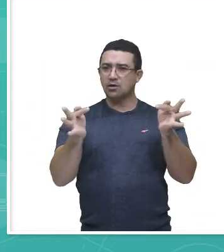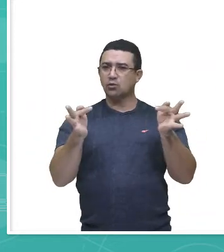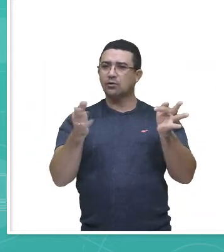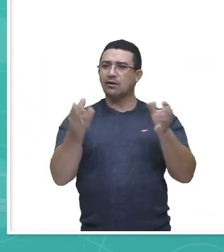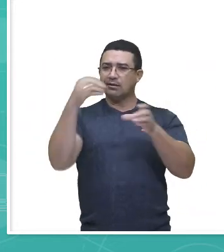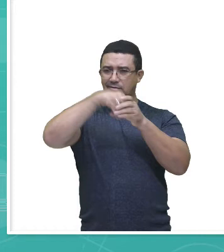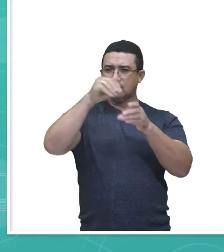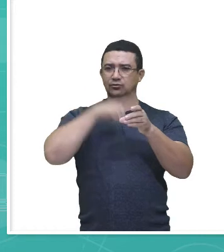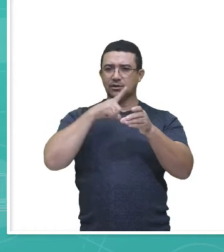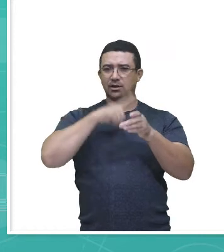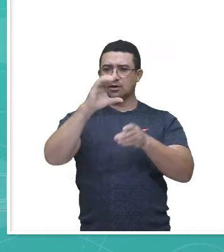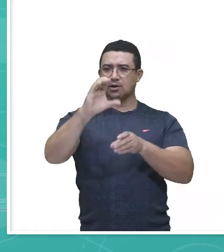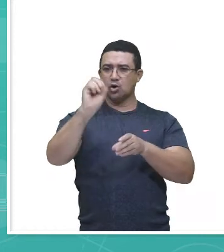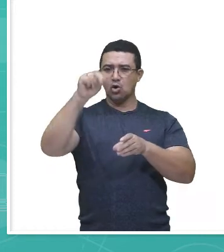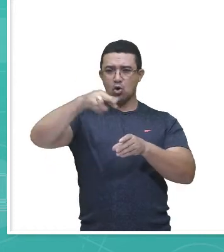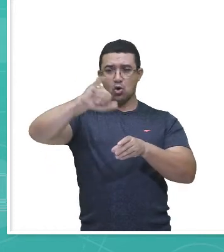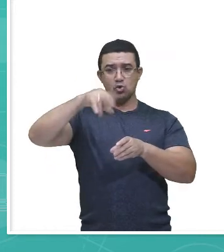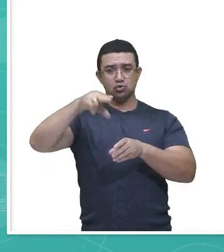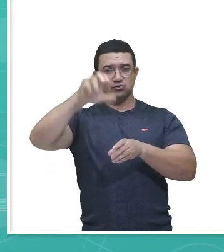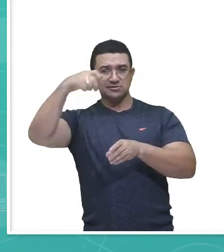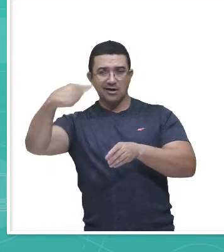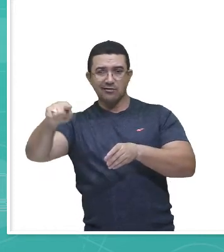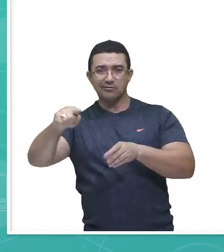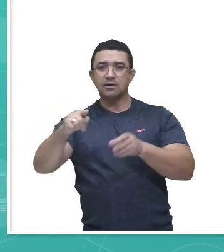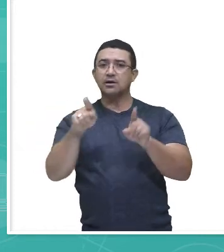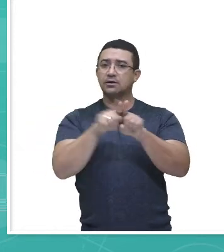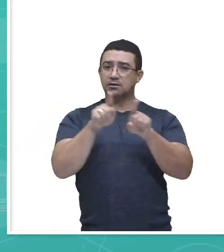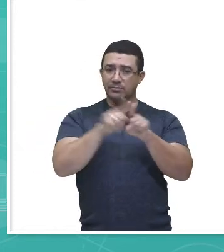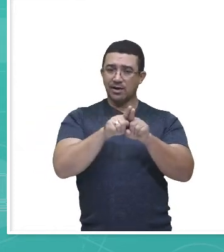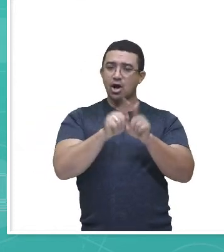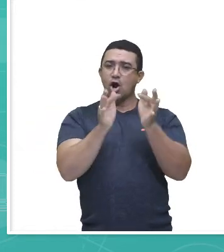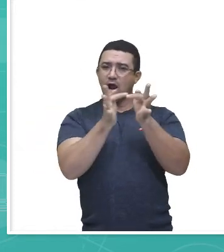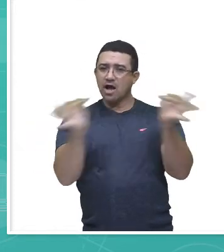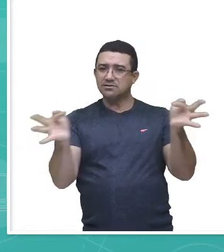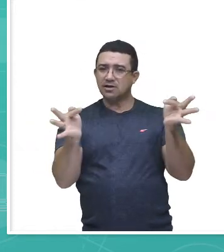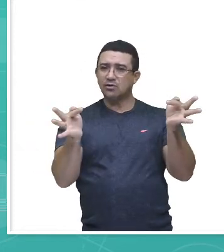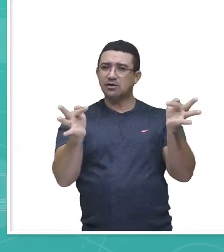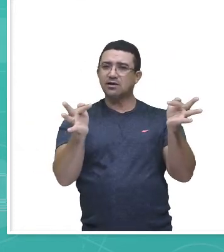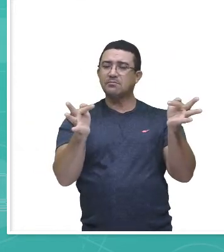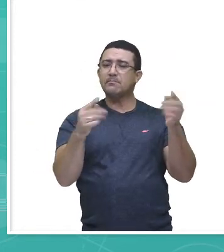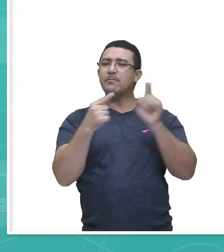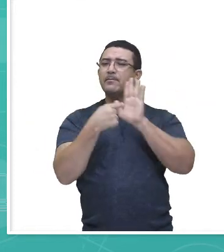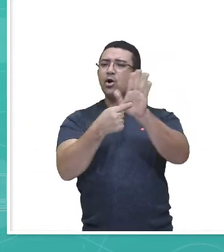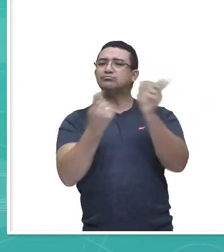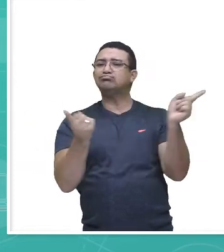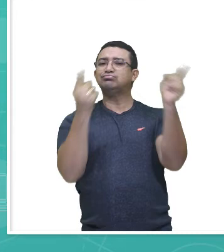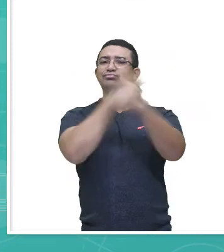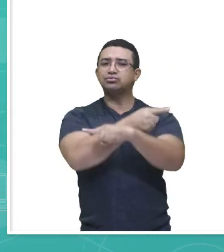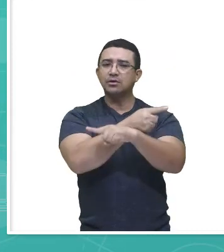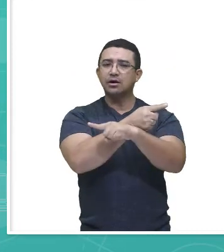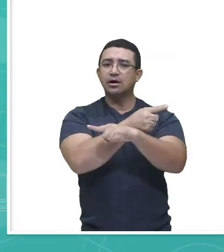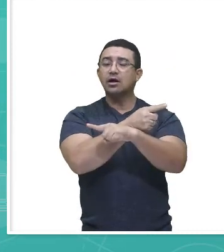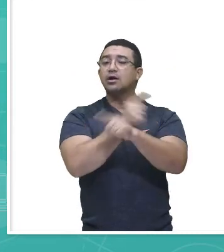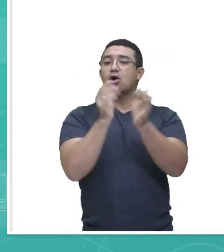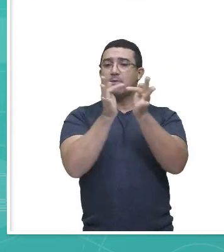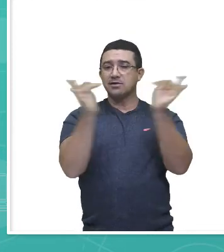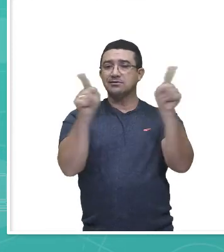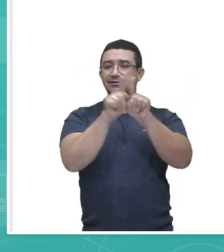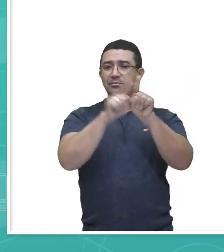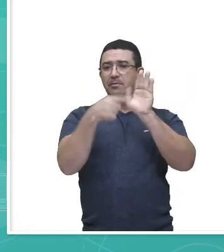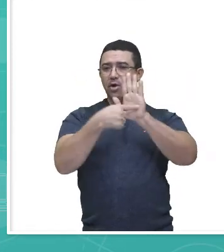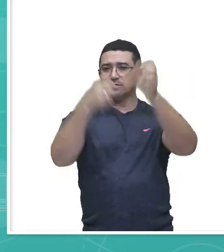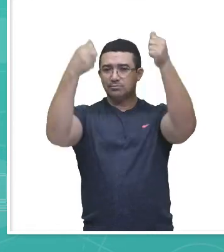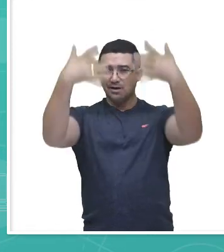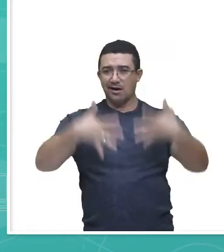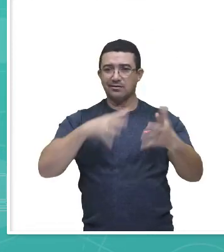indica conclusão, uma oração que indica contraste e uma oração que indica explicação. Daqui a pouquinho a gente volta para